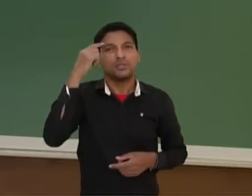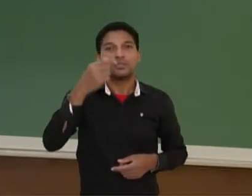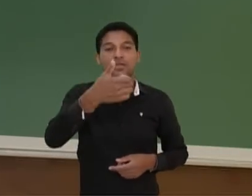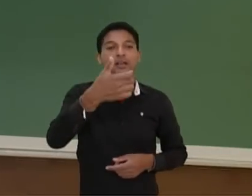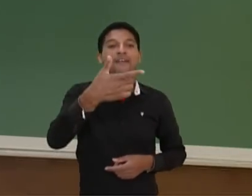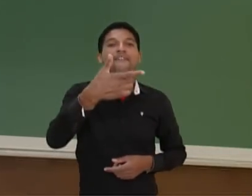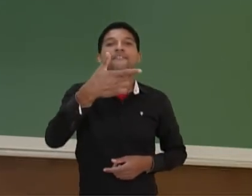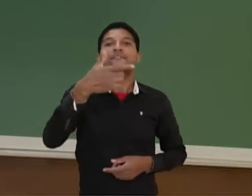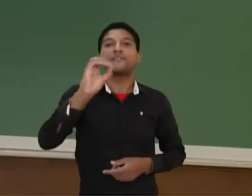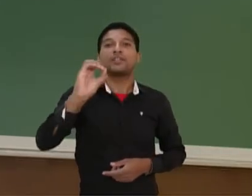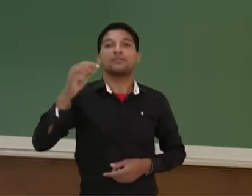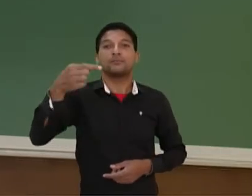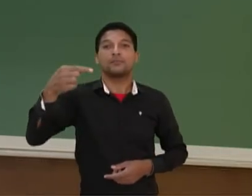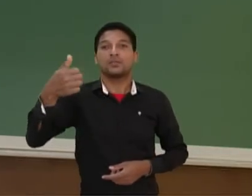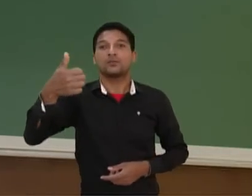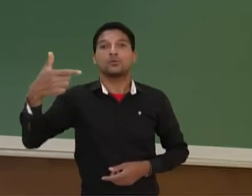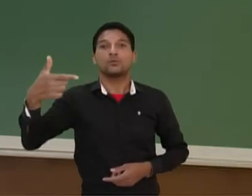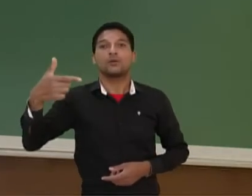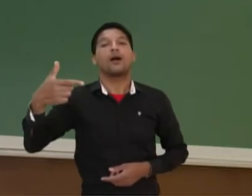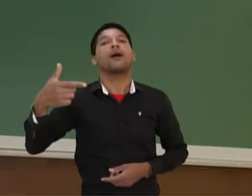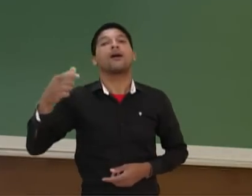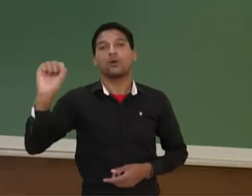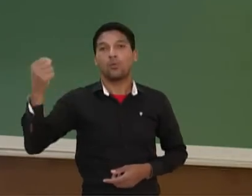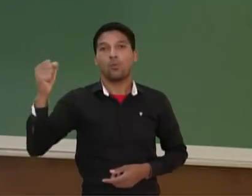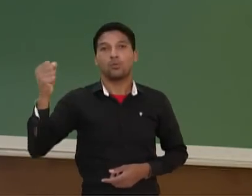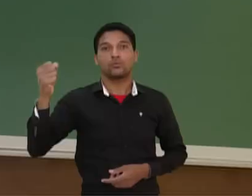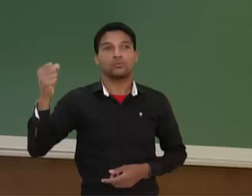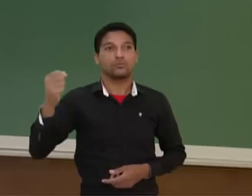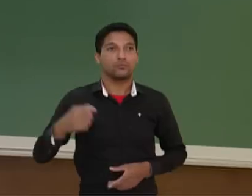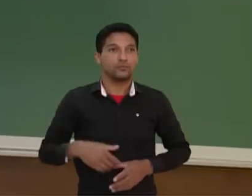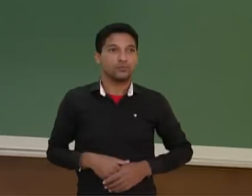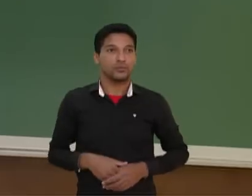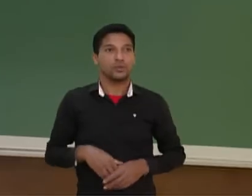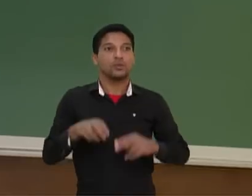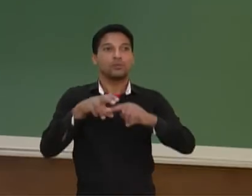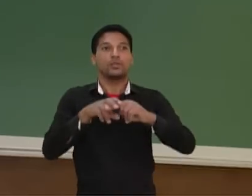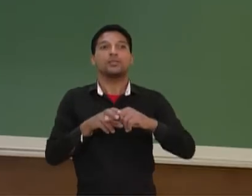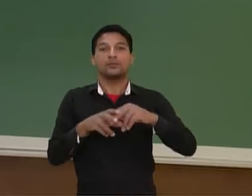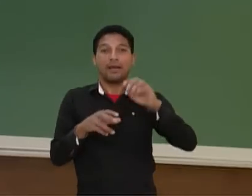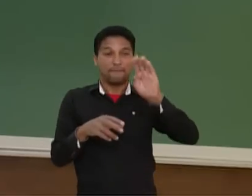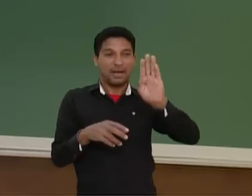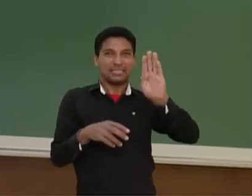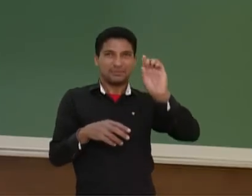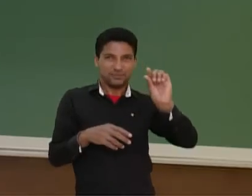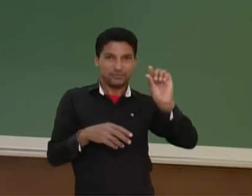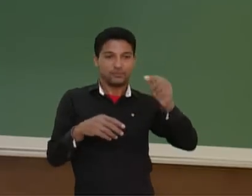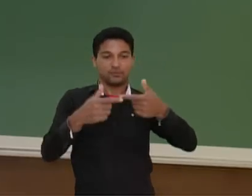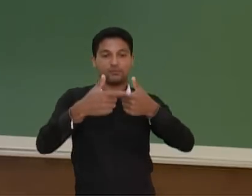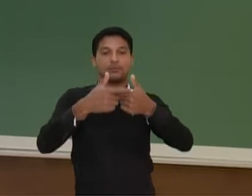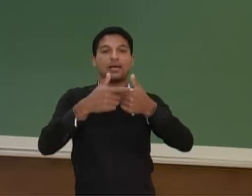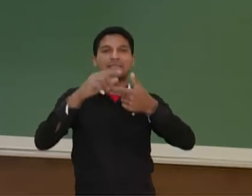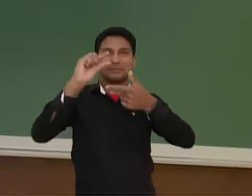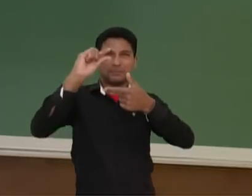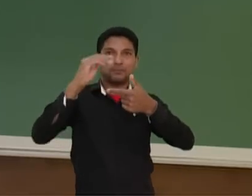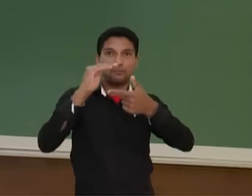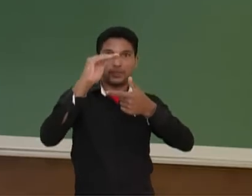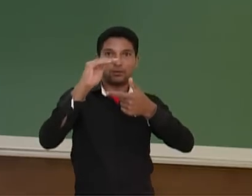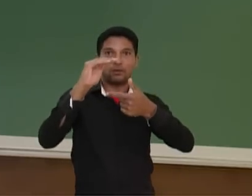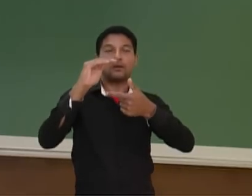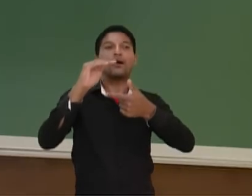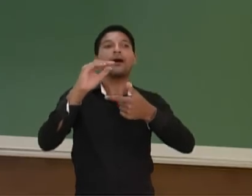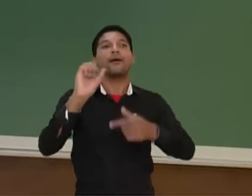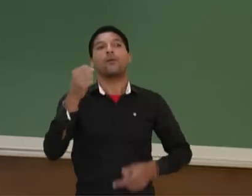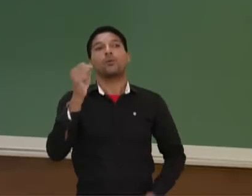menos 12 é 8. Certo? Então, a base menor é 8. Conferindo, 8 mais